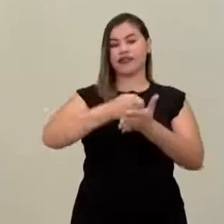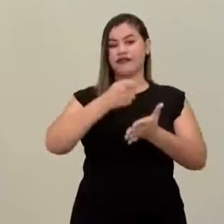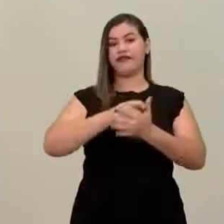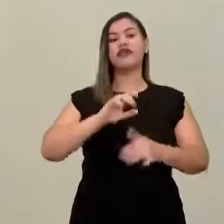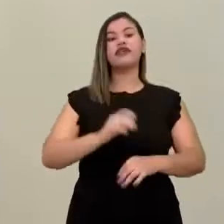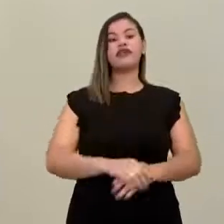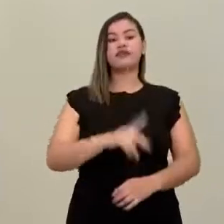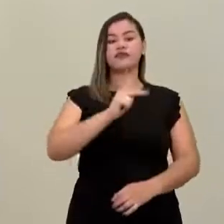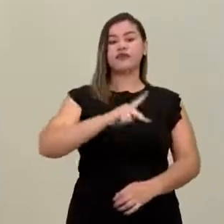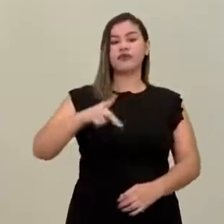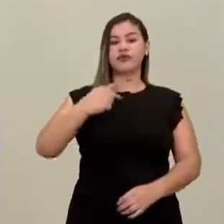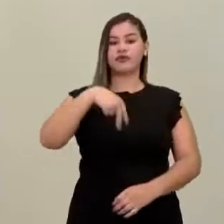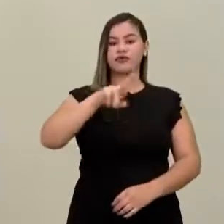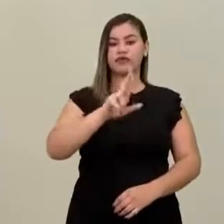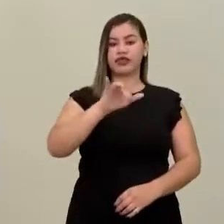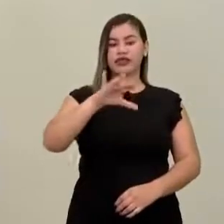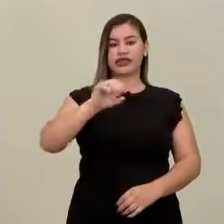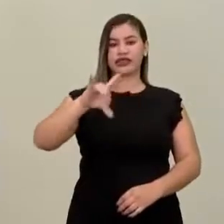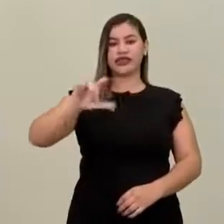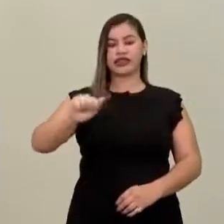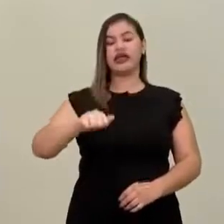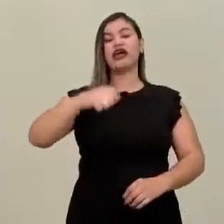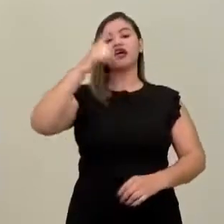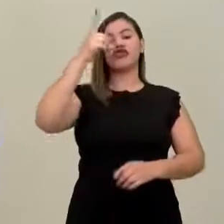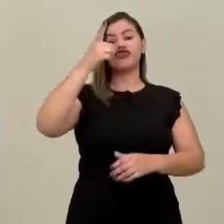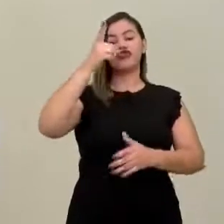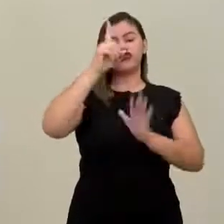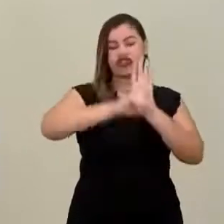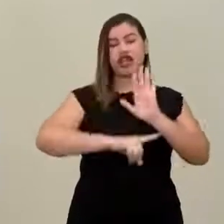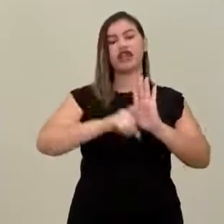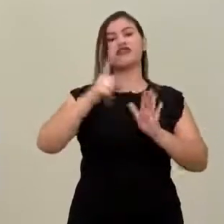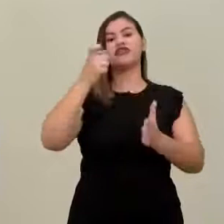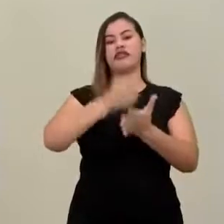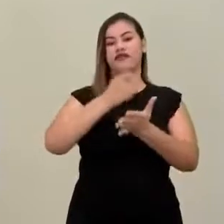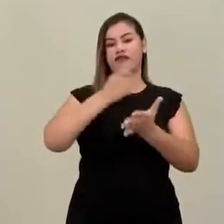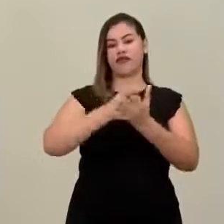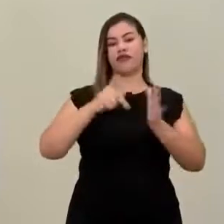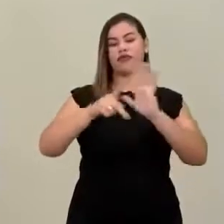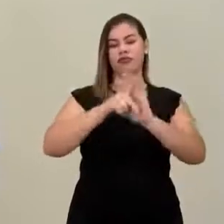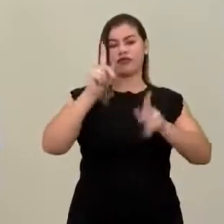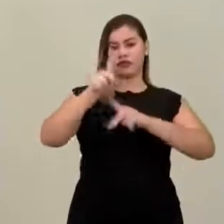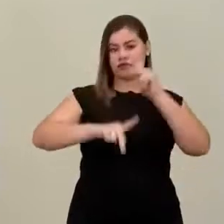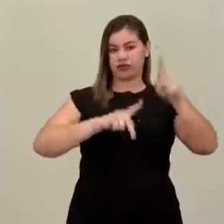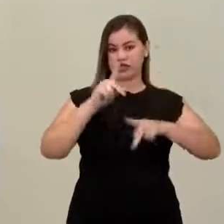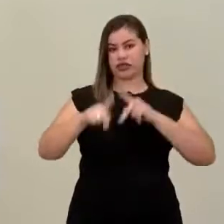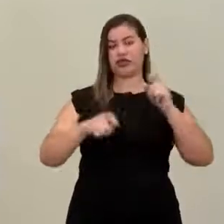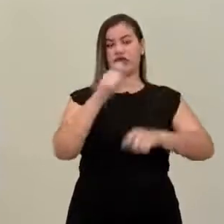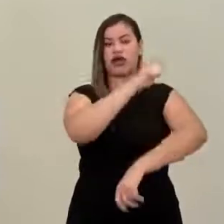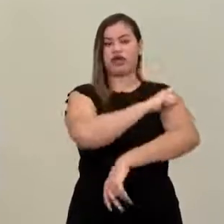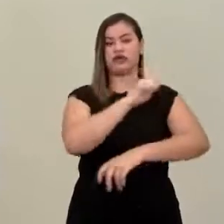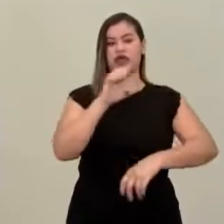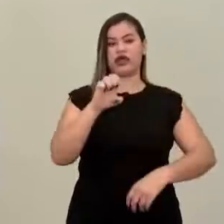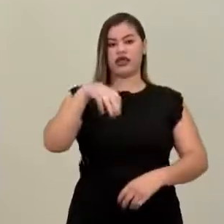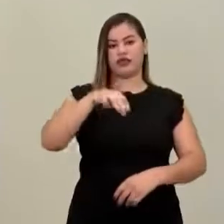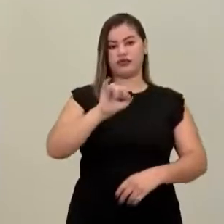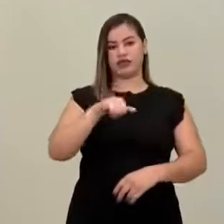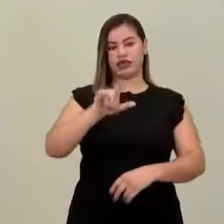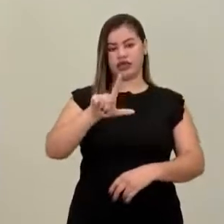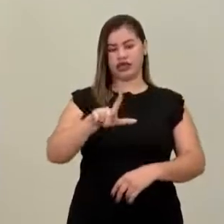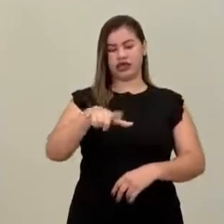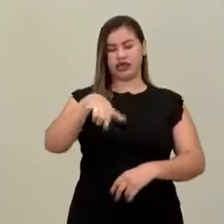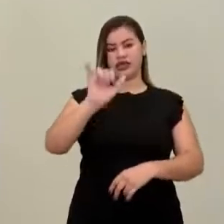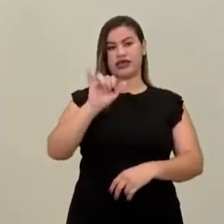Priscila, direitos e deveres da população, pelas alunas Emily e Cecília. O